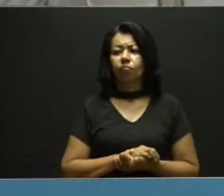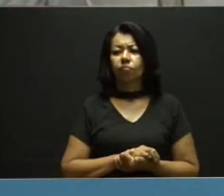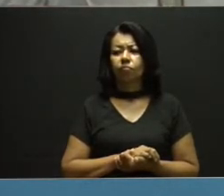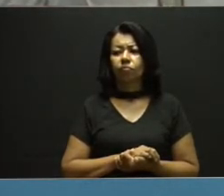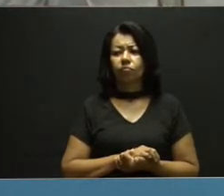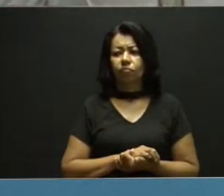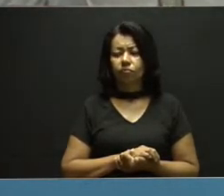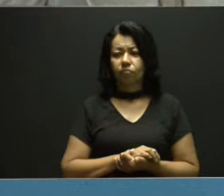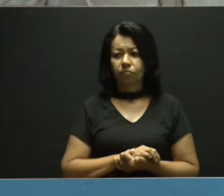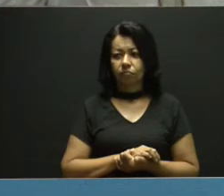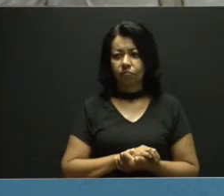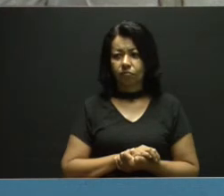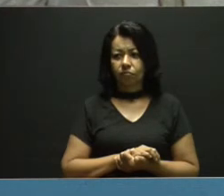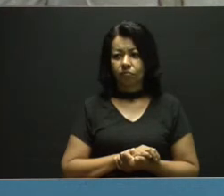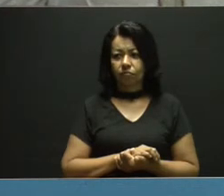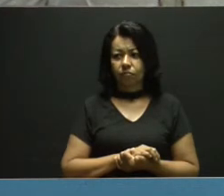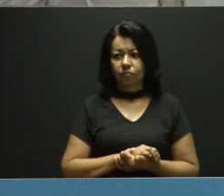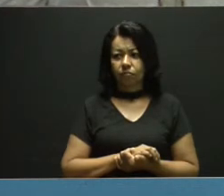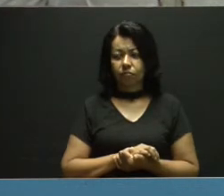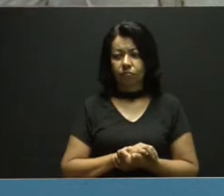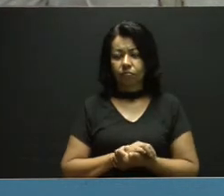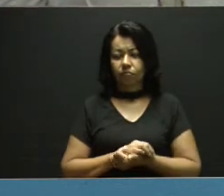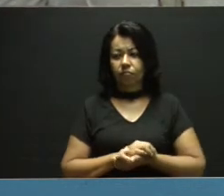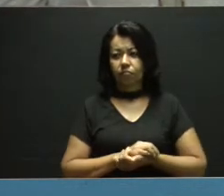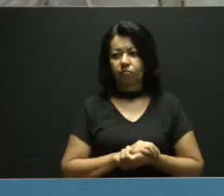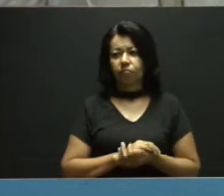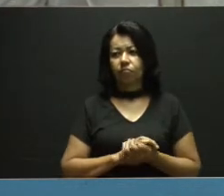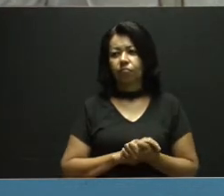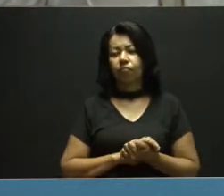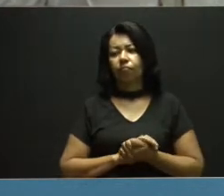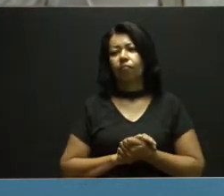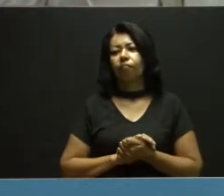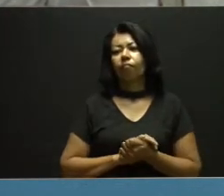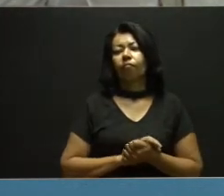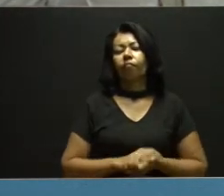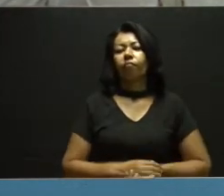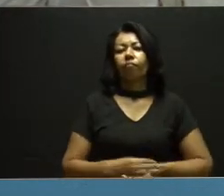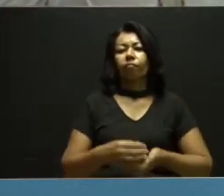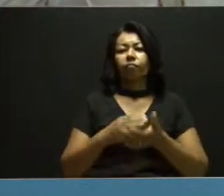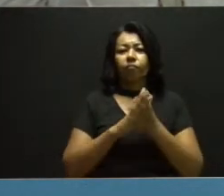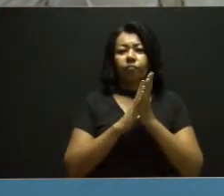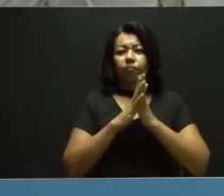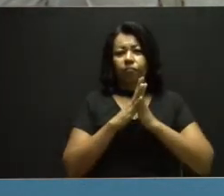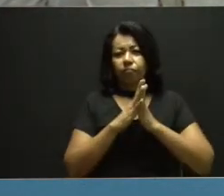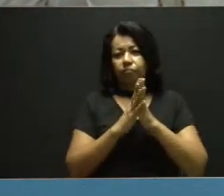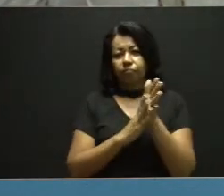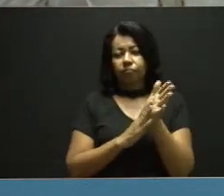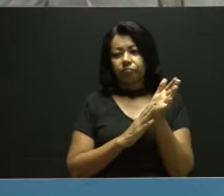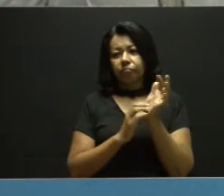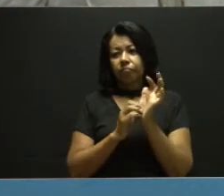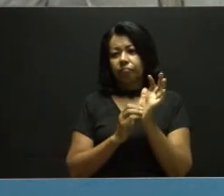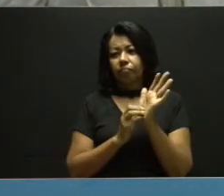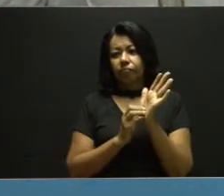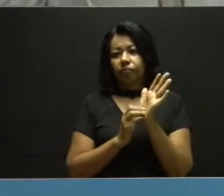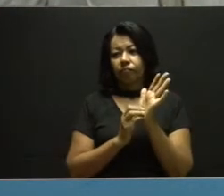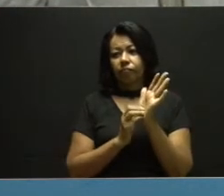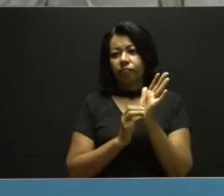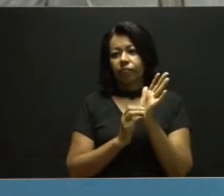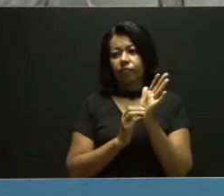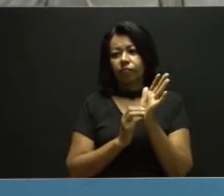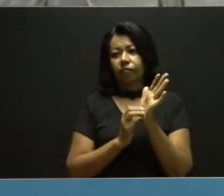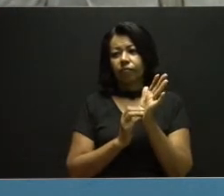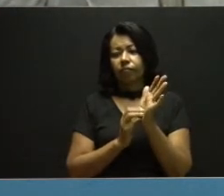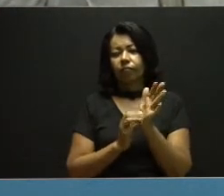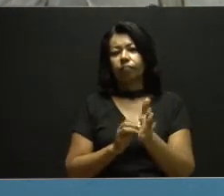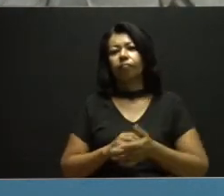sai desse compromisso se o de servir seu social